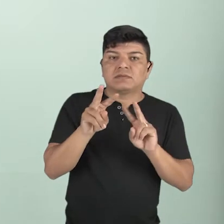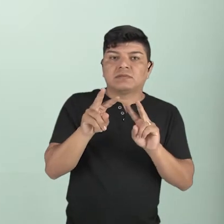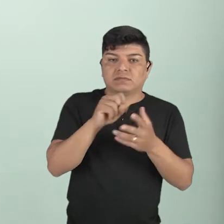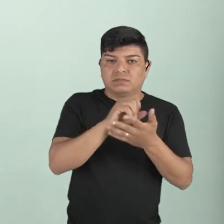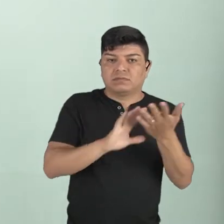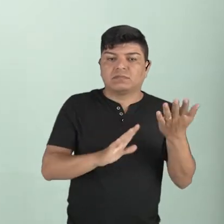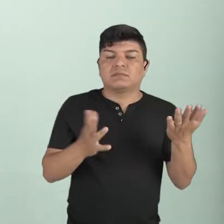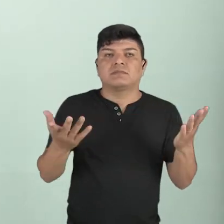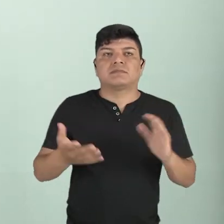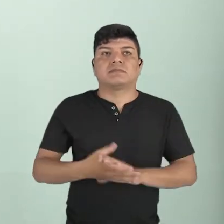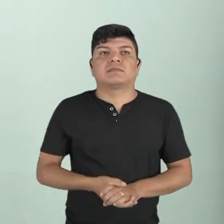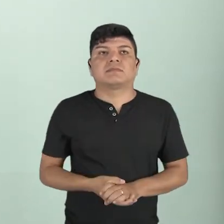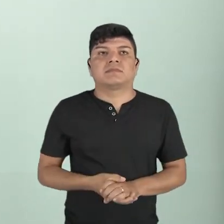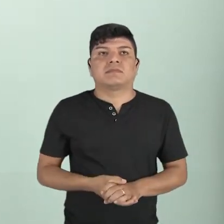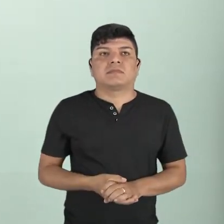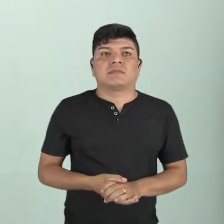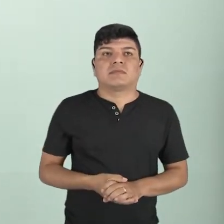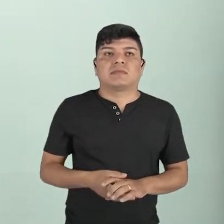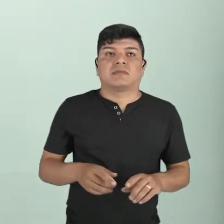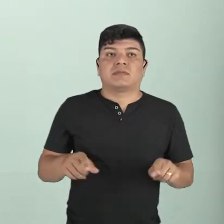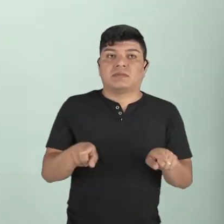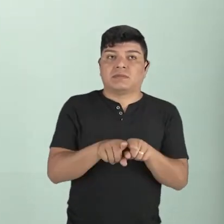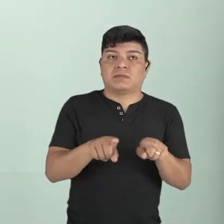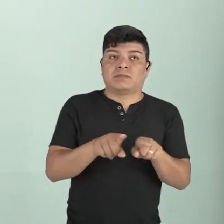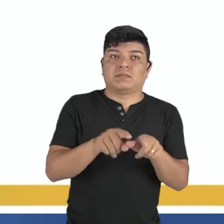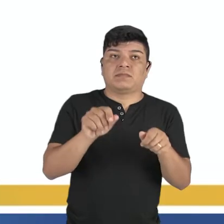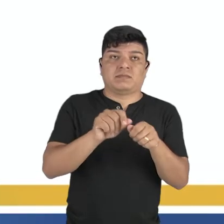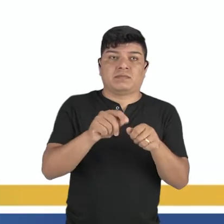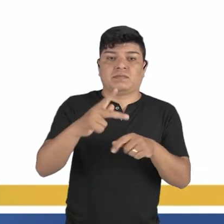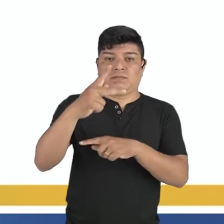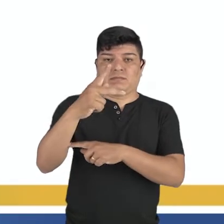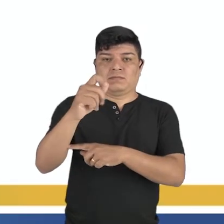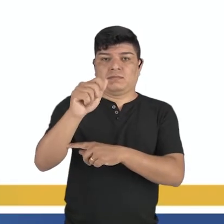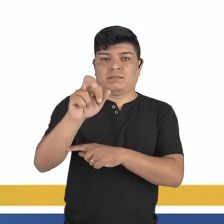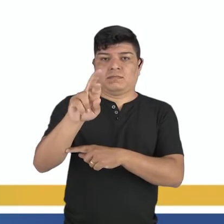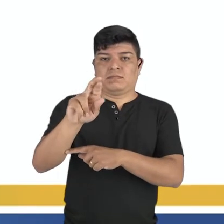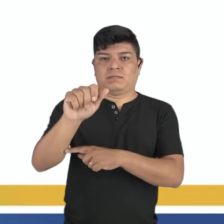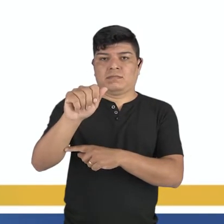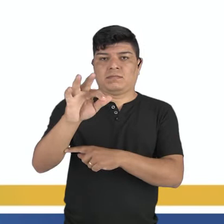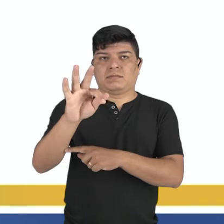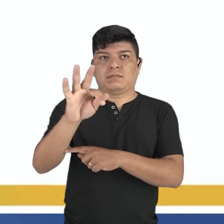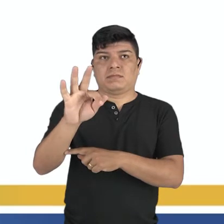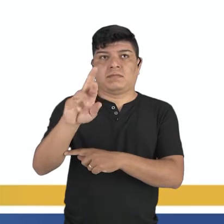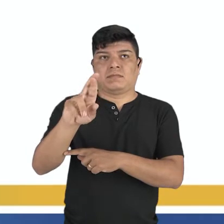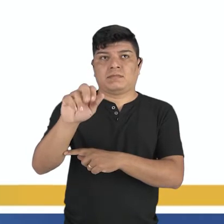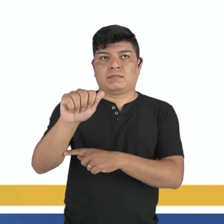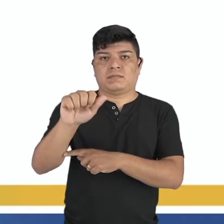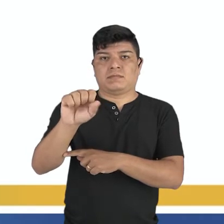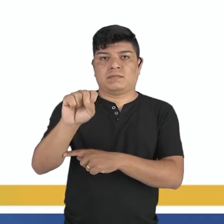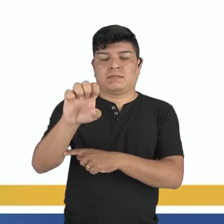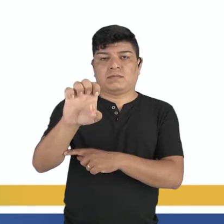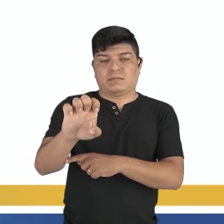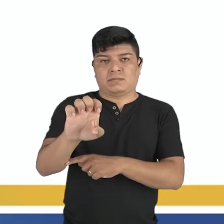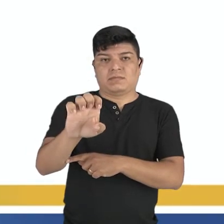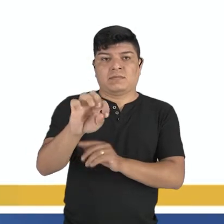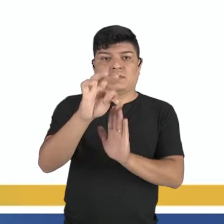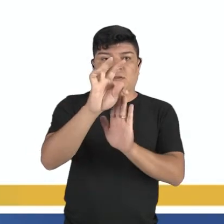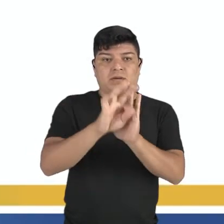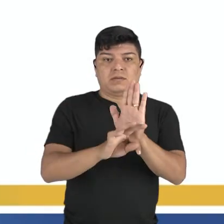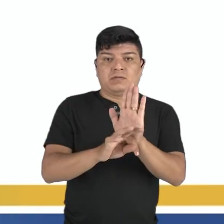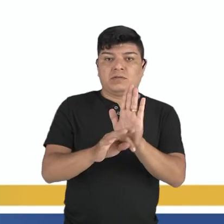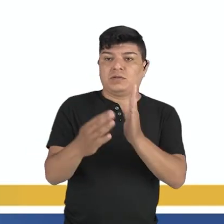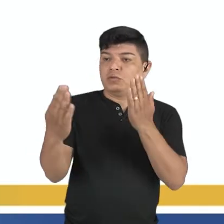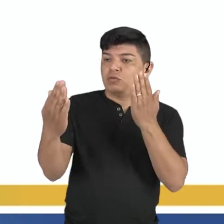Outro exemplo é fazer a paráfrase. É quando você escreve um texto com base em outro